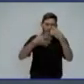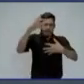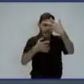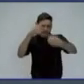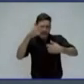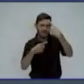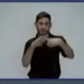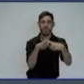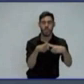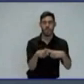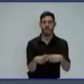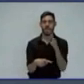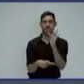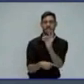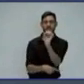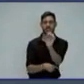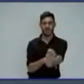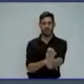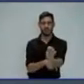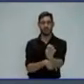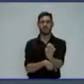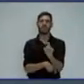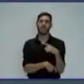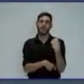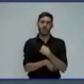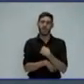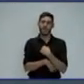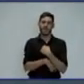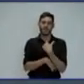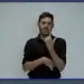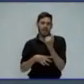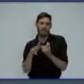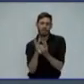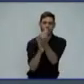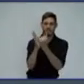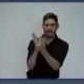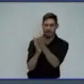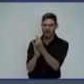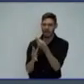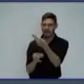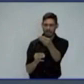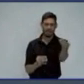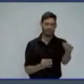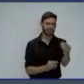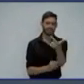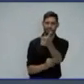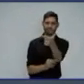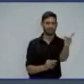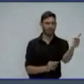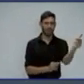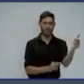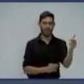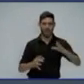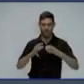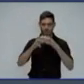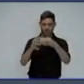do TSE. Nós não temos verbas para distribuir, nós não temos